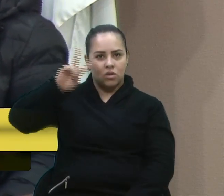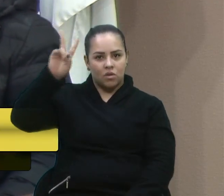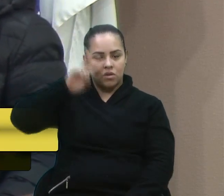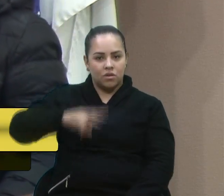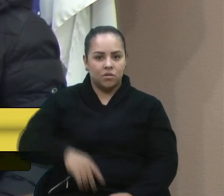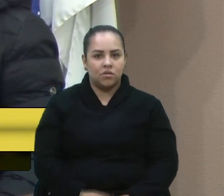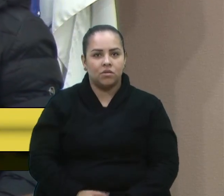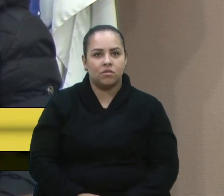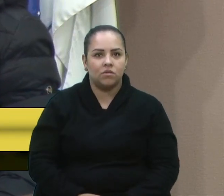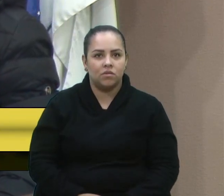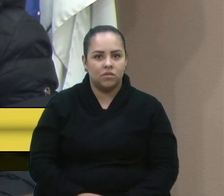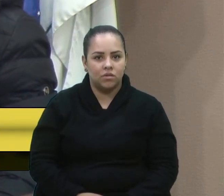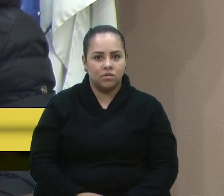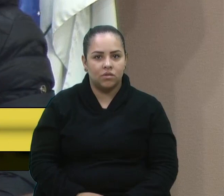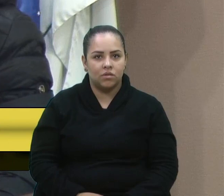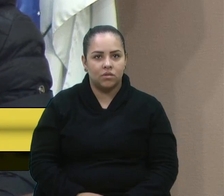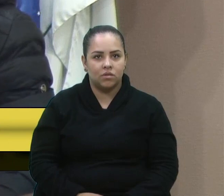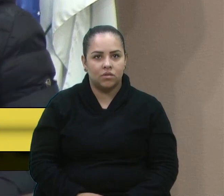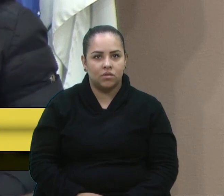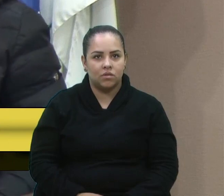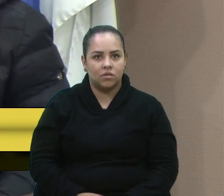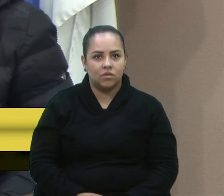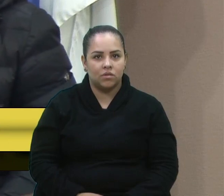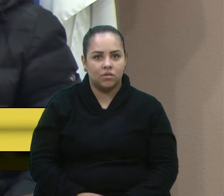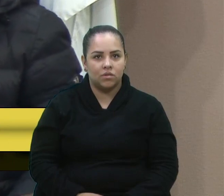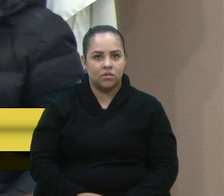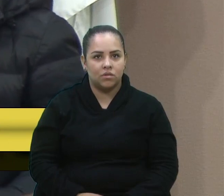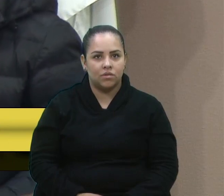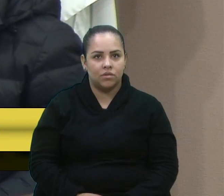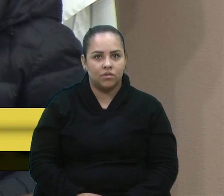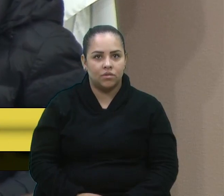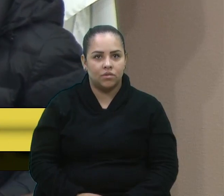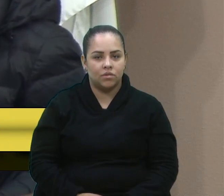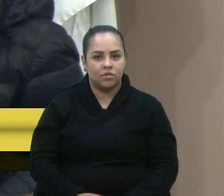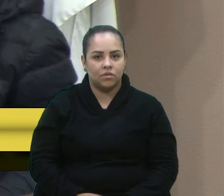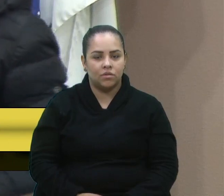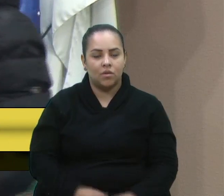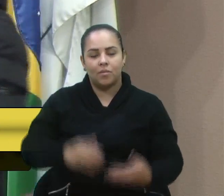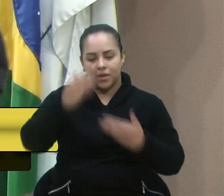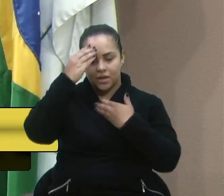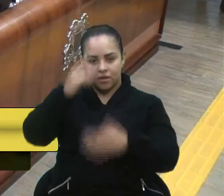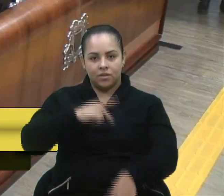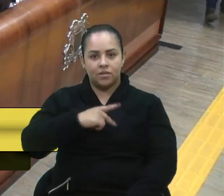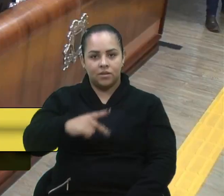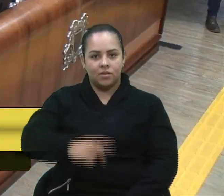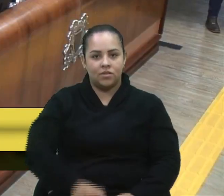do Sul. Muito obrigado, senhor presidente.